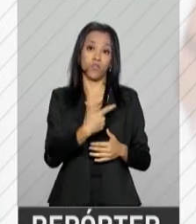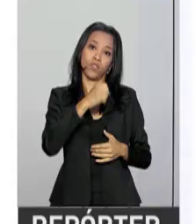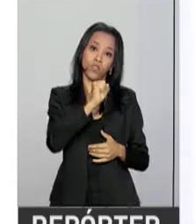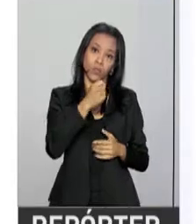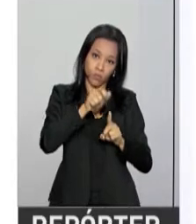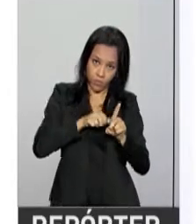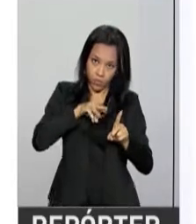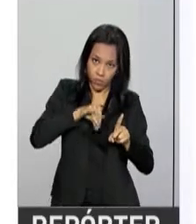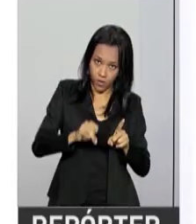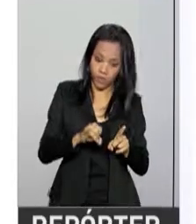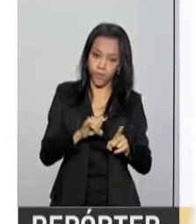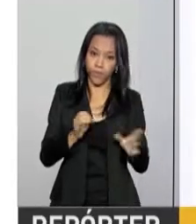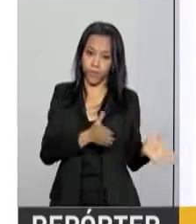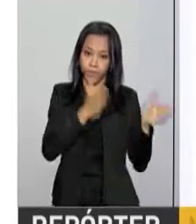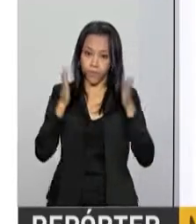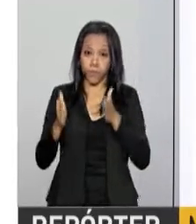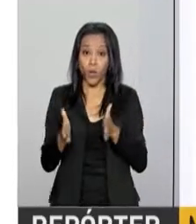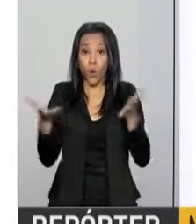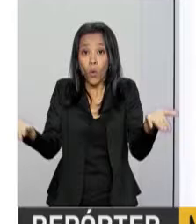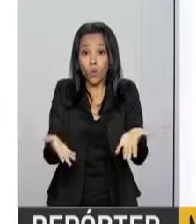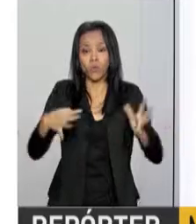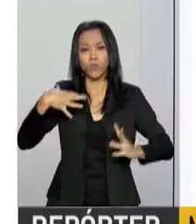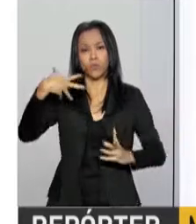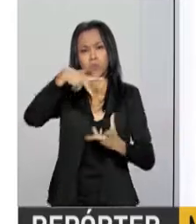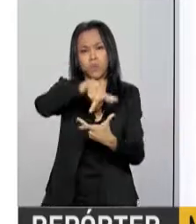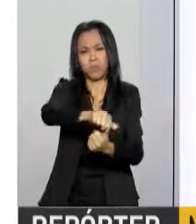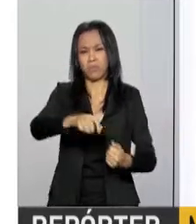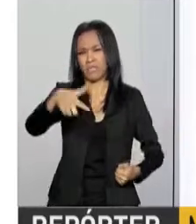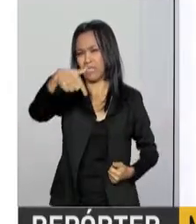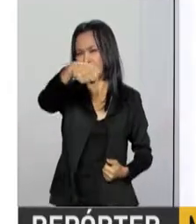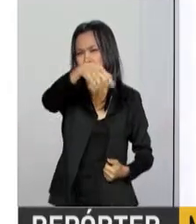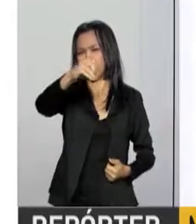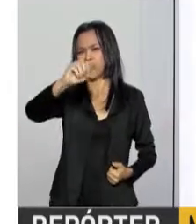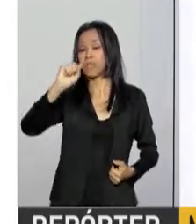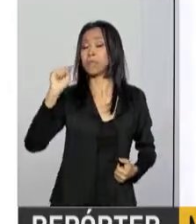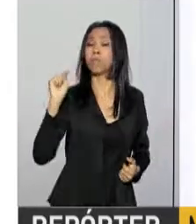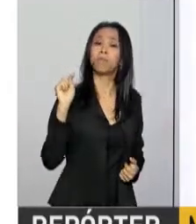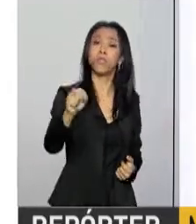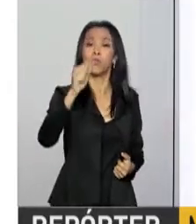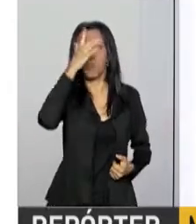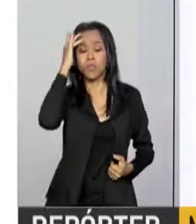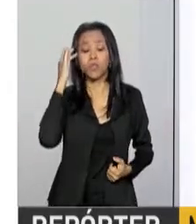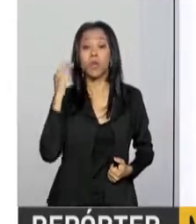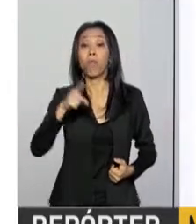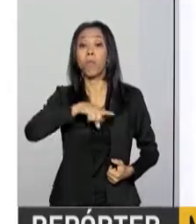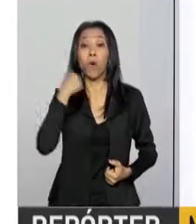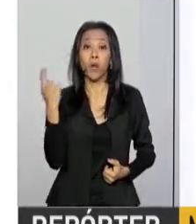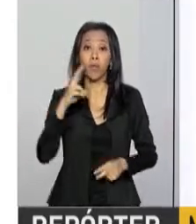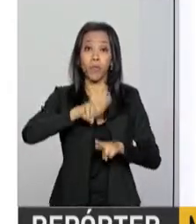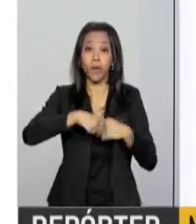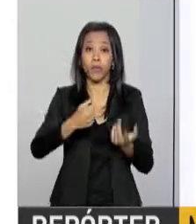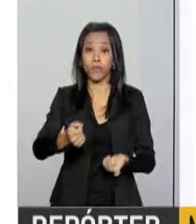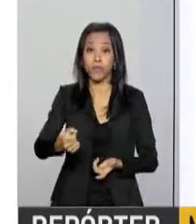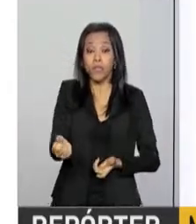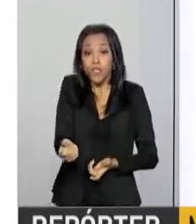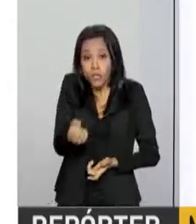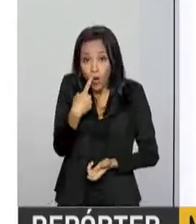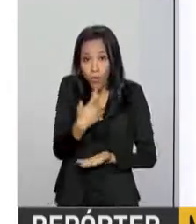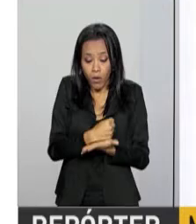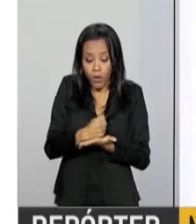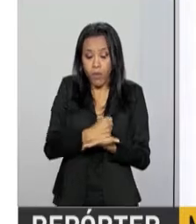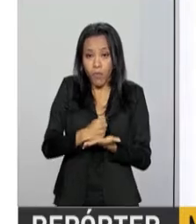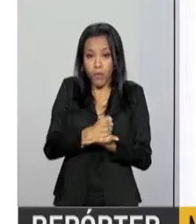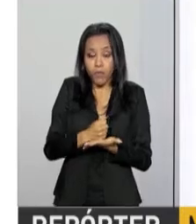maio hoje no mundo 700 mil pessoas morrem por resistência antimicrobiana a projeção é que em